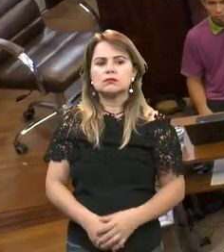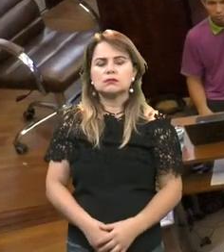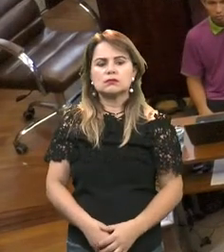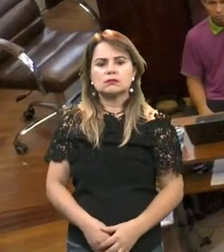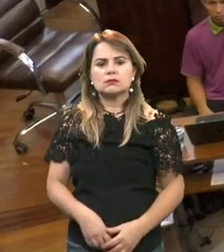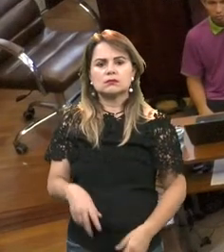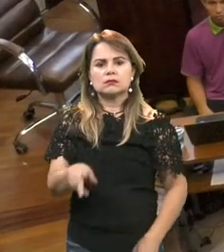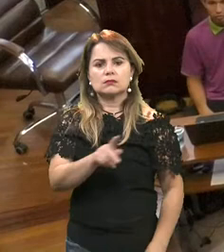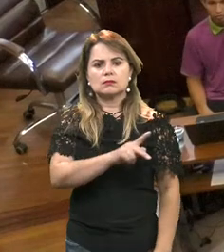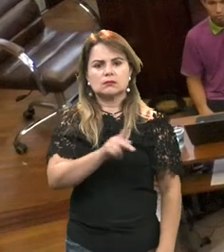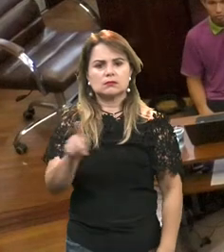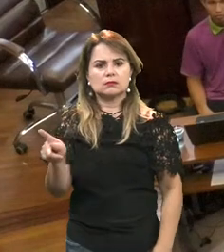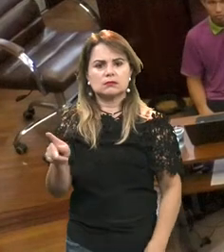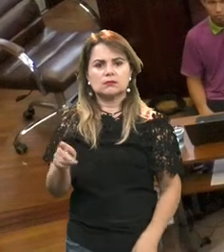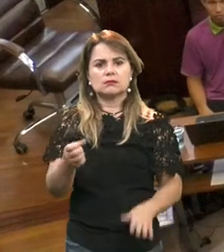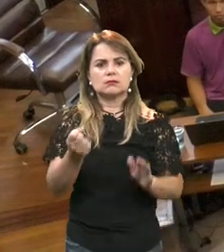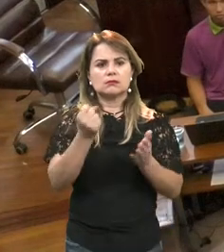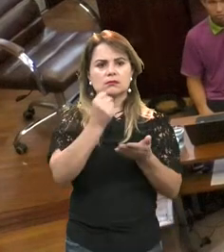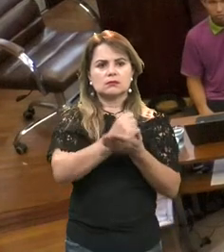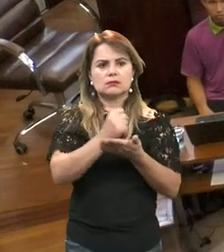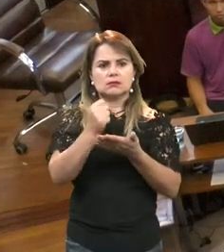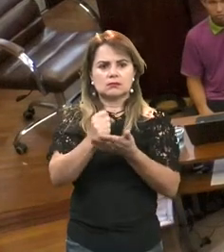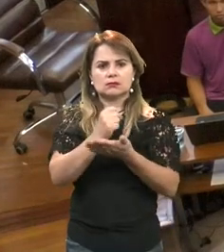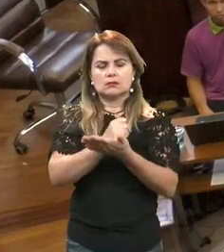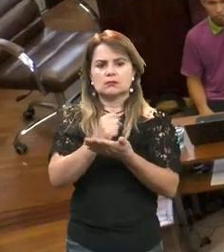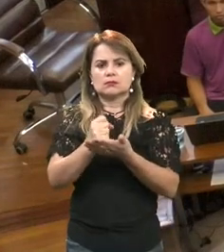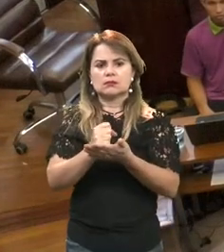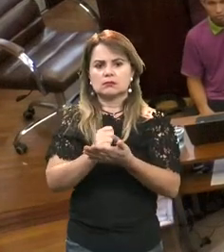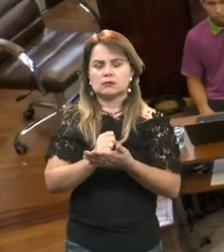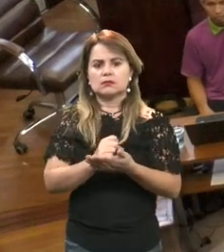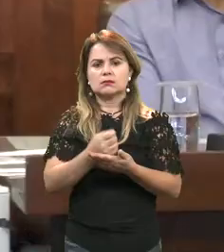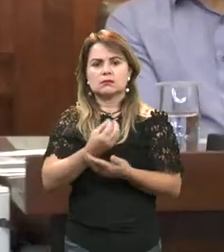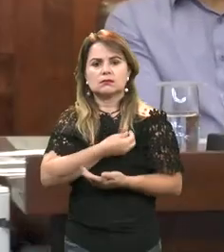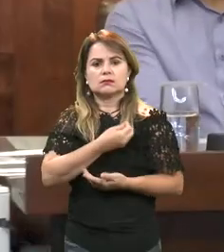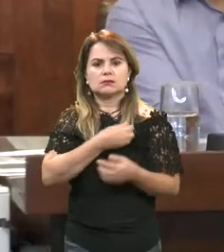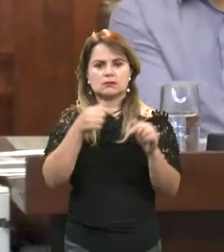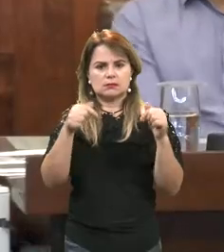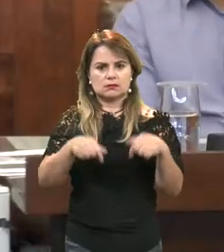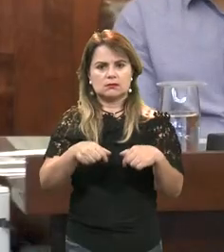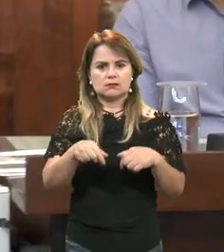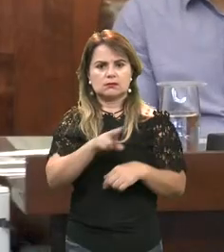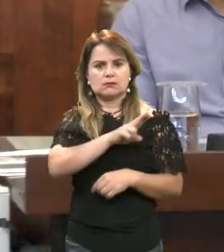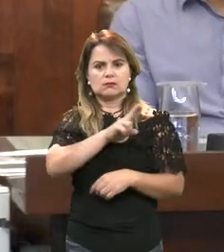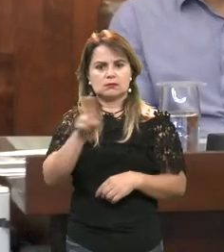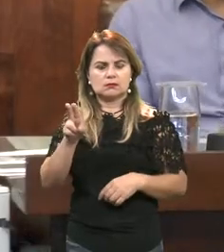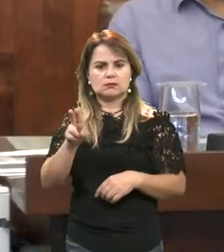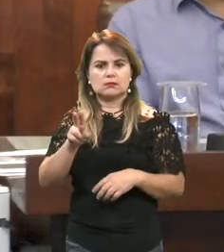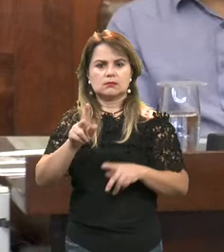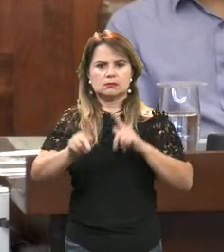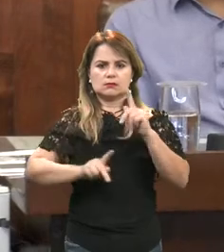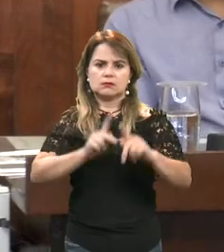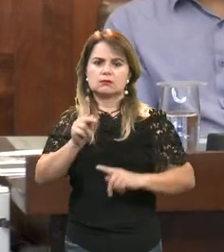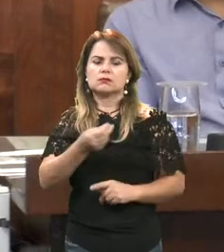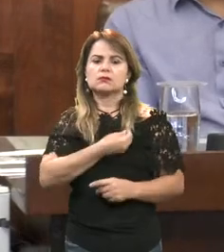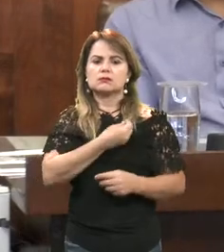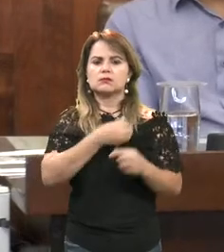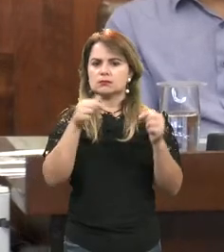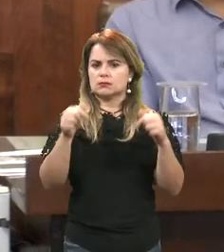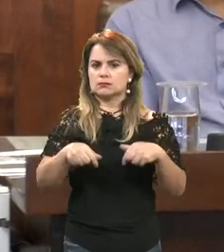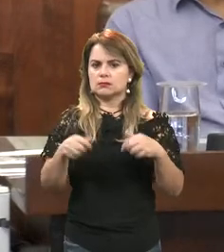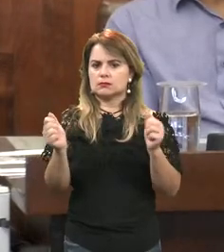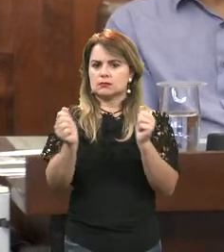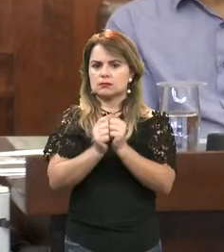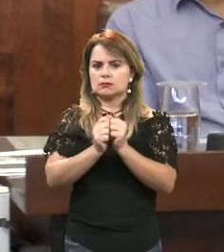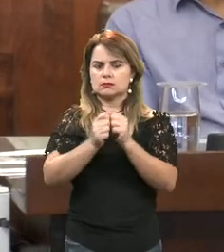A presidência registra a presença das seguintes pessoas que comparecem para